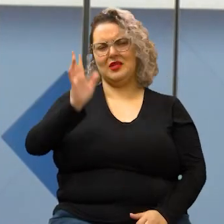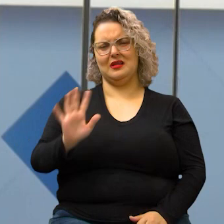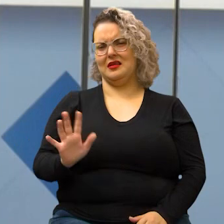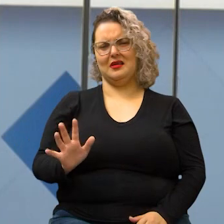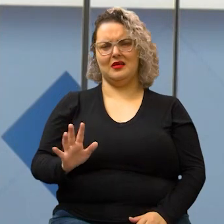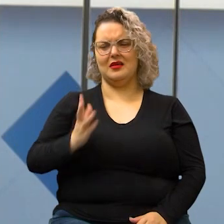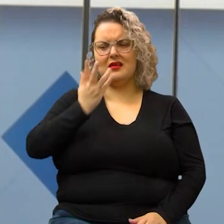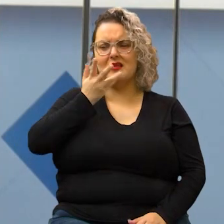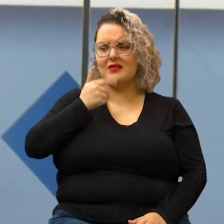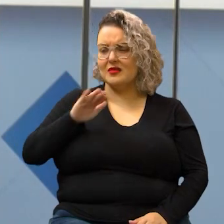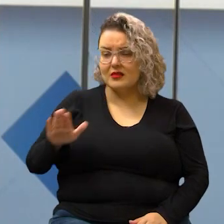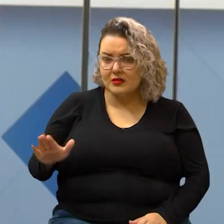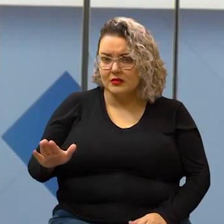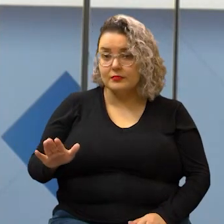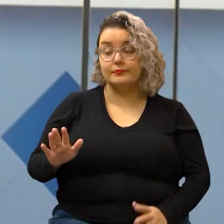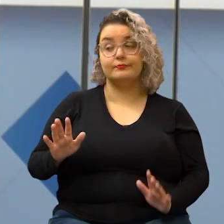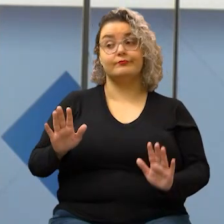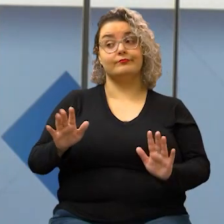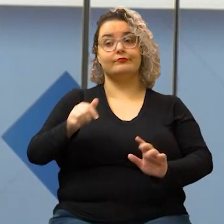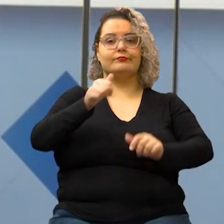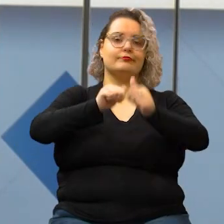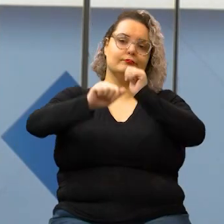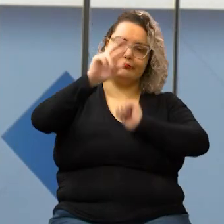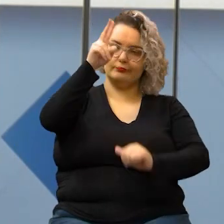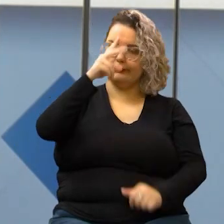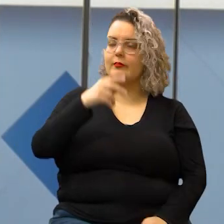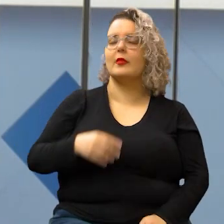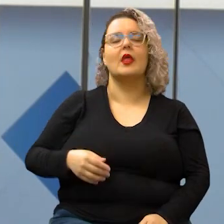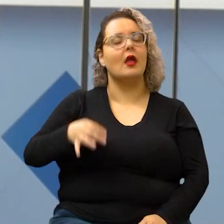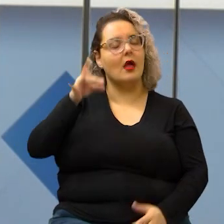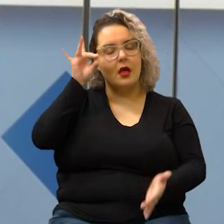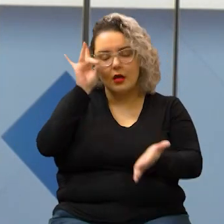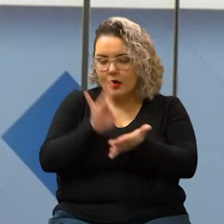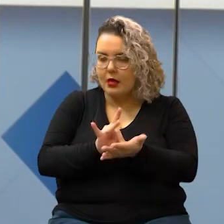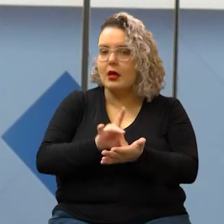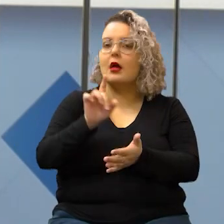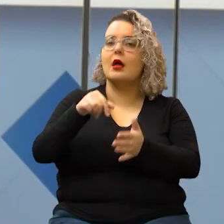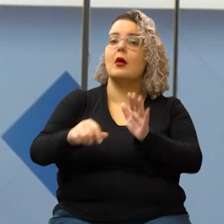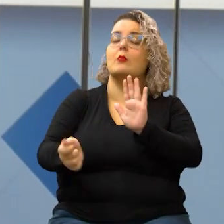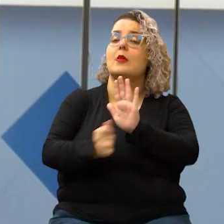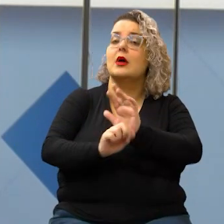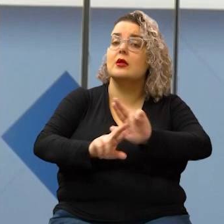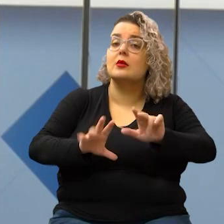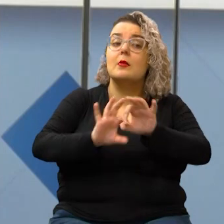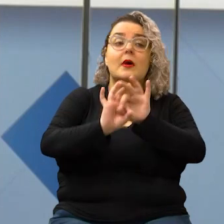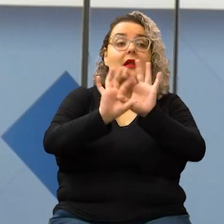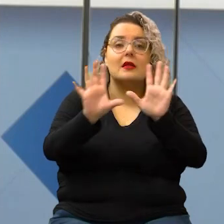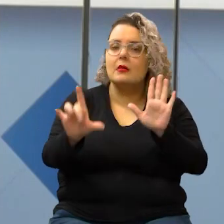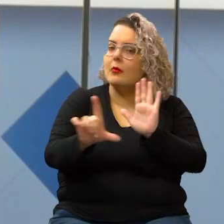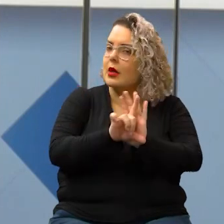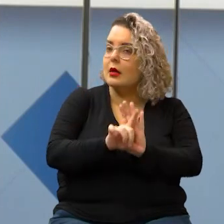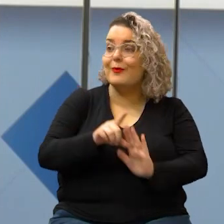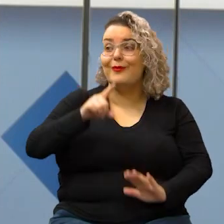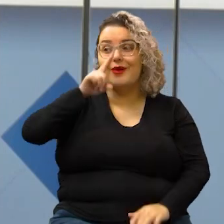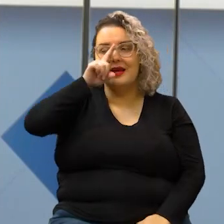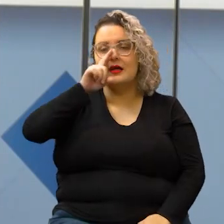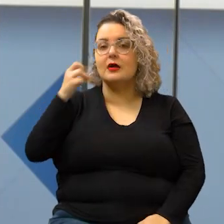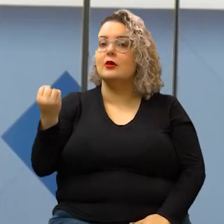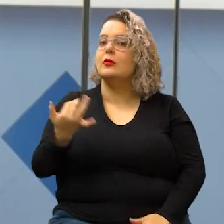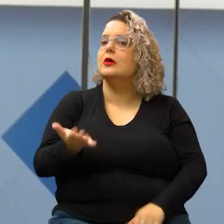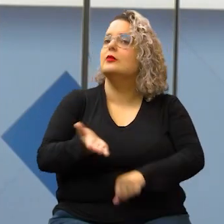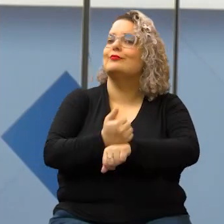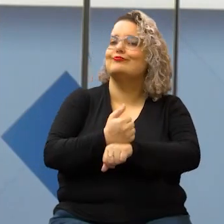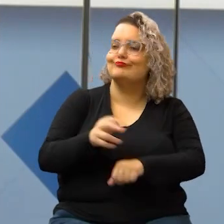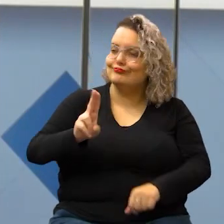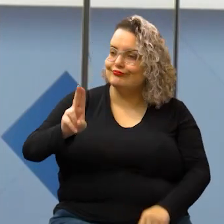não tem... O álcool, eu juro para você, é uma droga lícita, perigosíssima, e quanto mais cedo você utiliza,